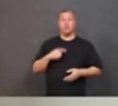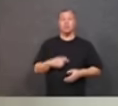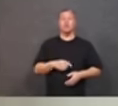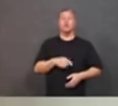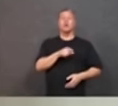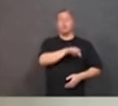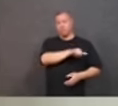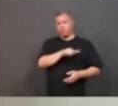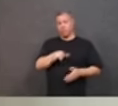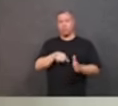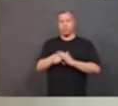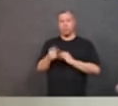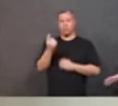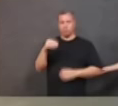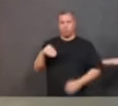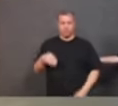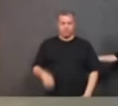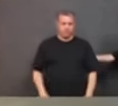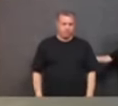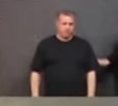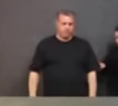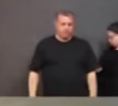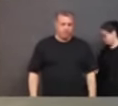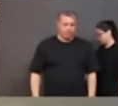a pergunta ao professor Elvésio.